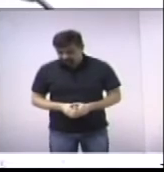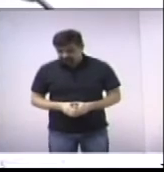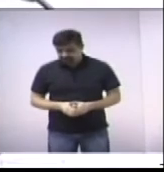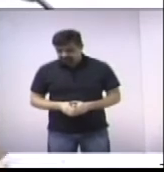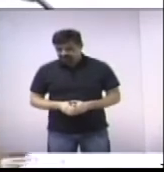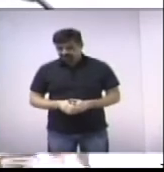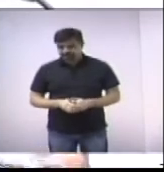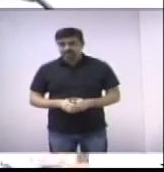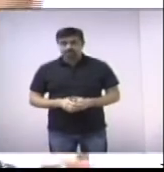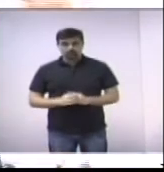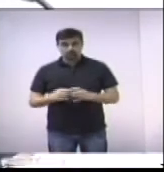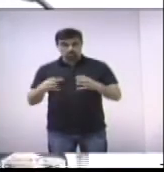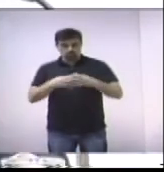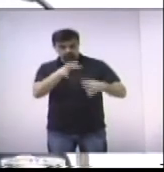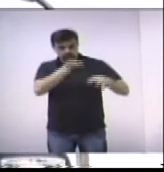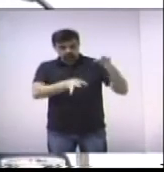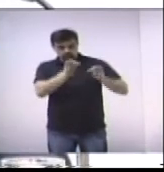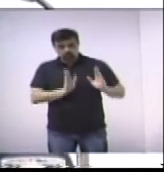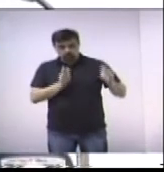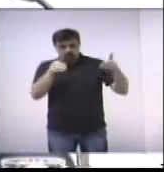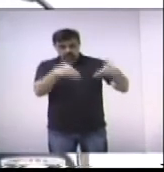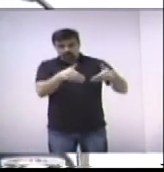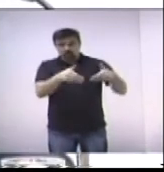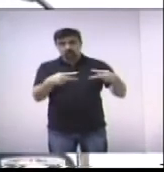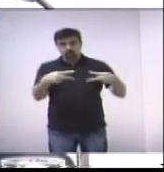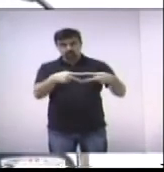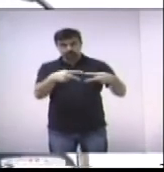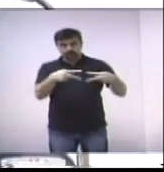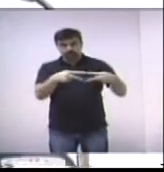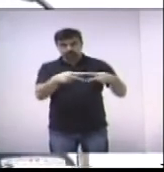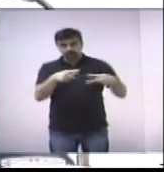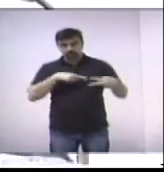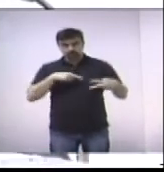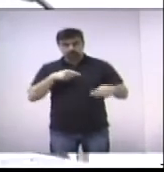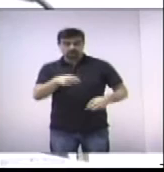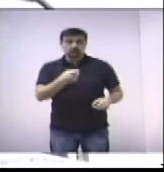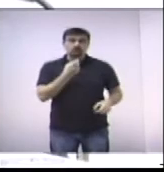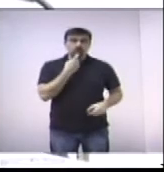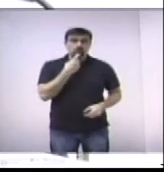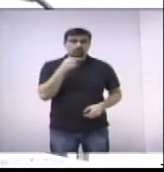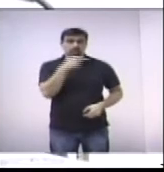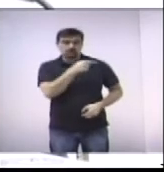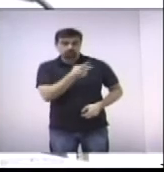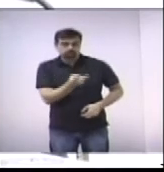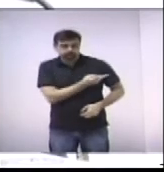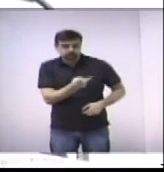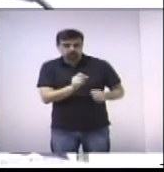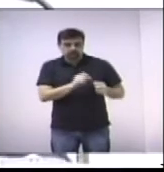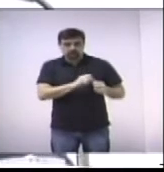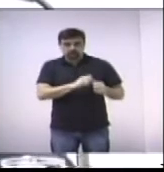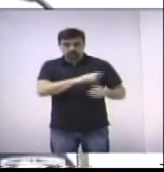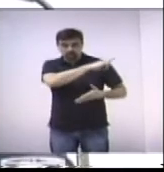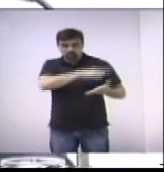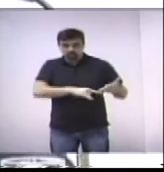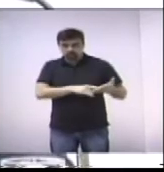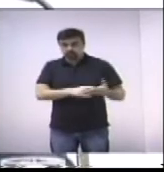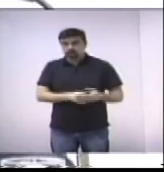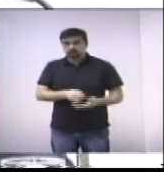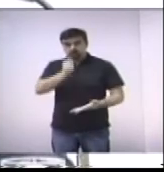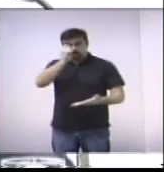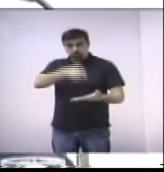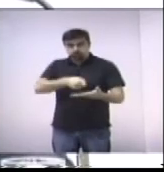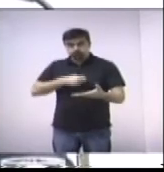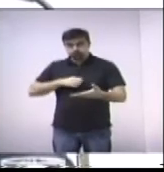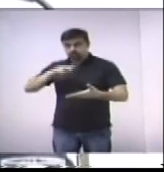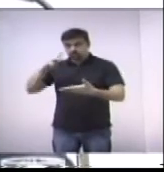.826.0428 da primeira vara judicial do Foro Distrital de Paulínia, comarca de Campinas, que culminaram com a sentença